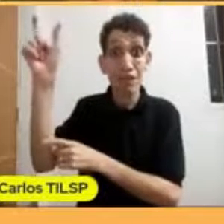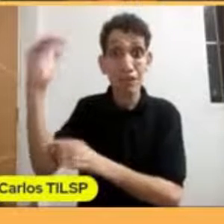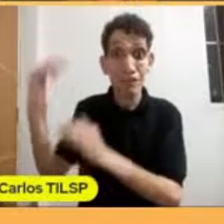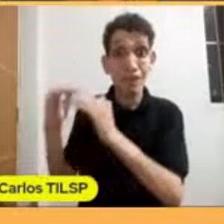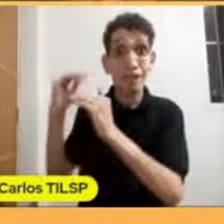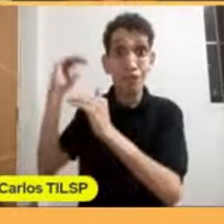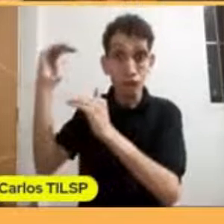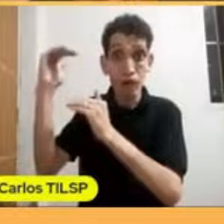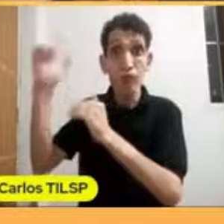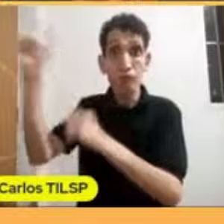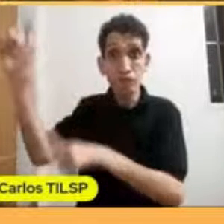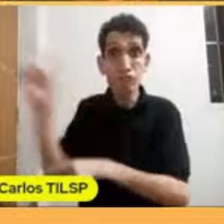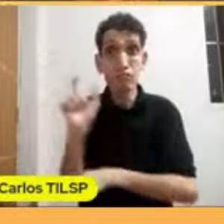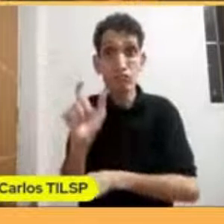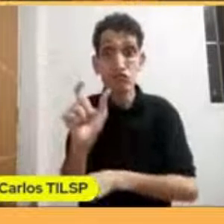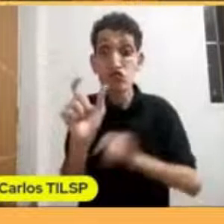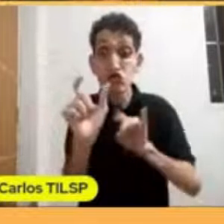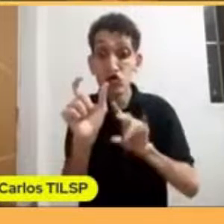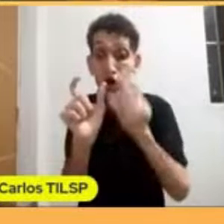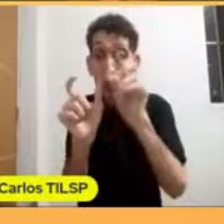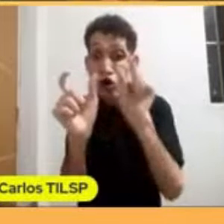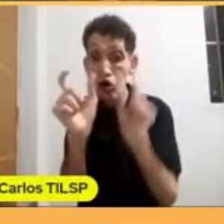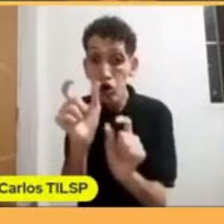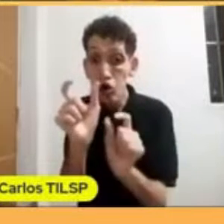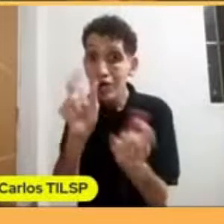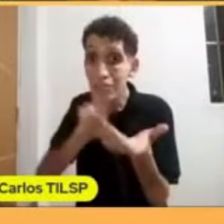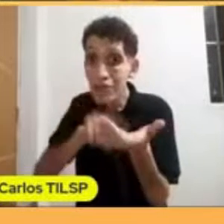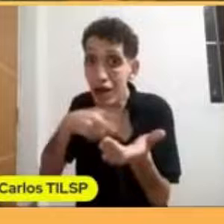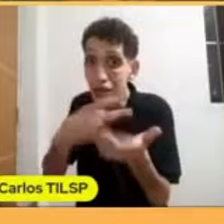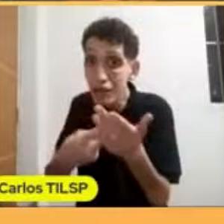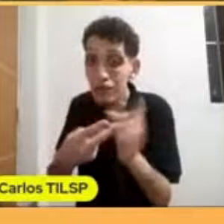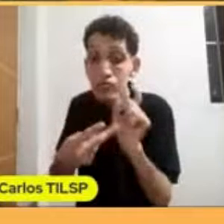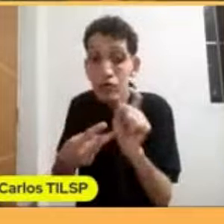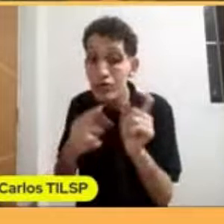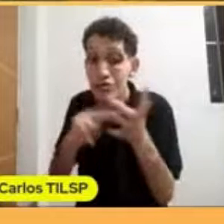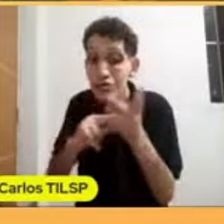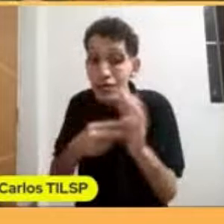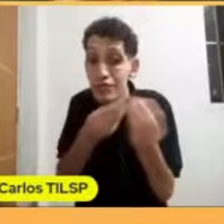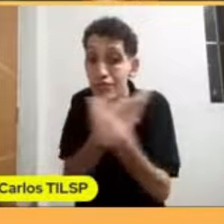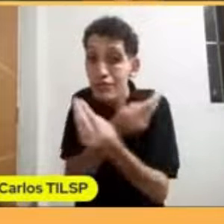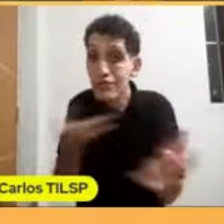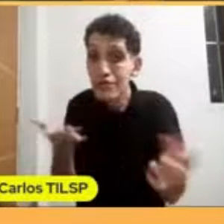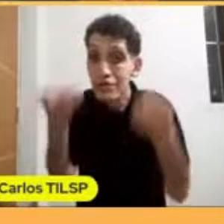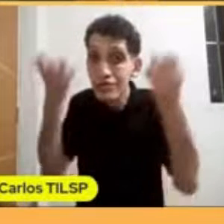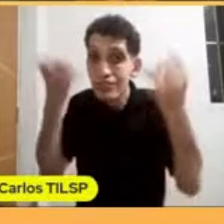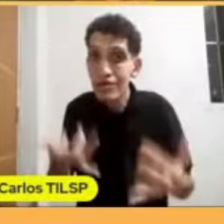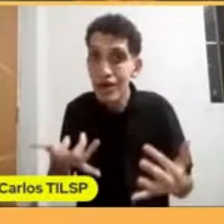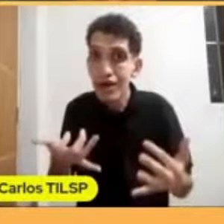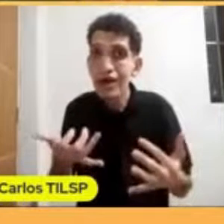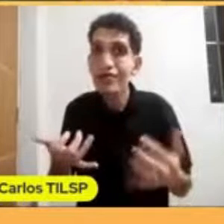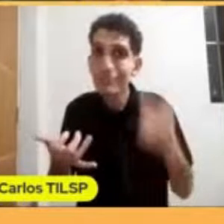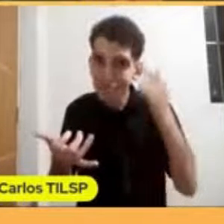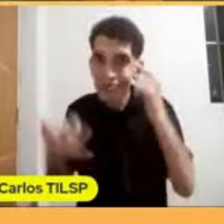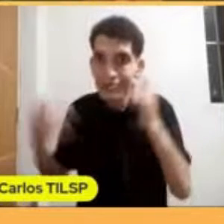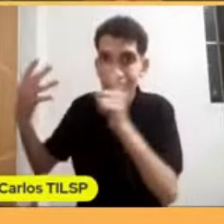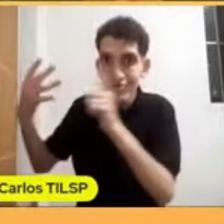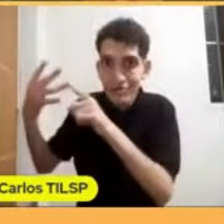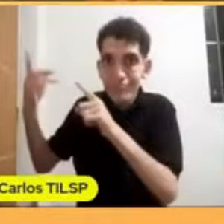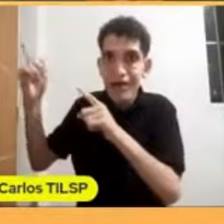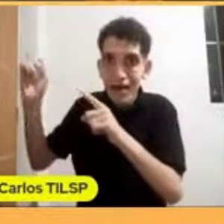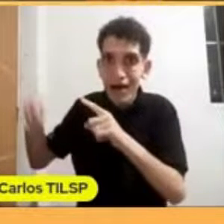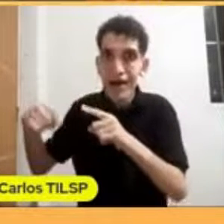não conheçam, elas possam aí acessar e consultar, tá certo? Então essa seria a questão de